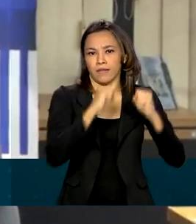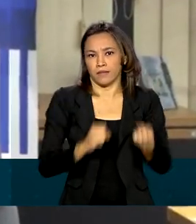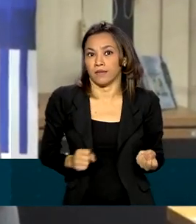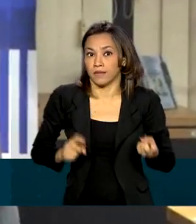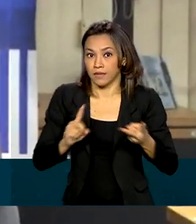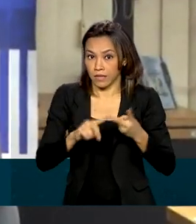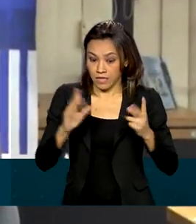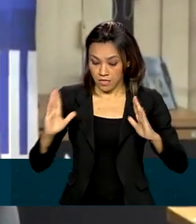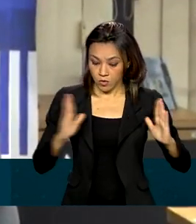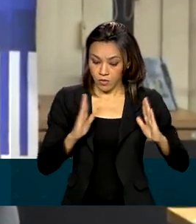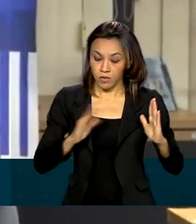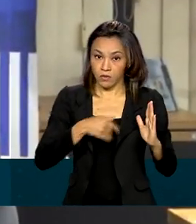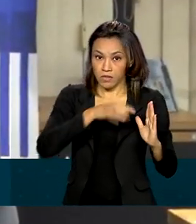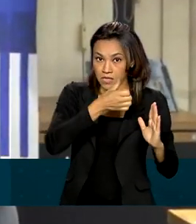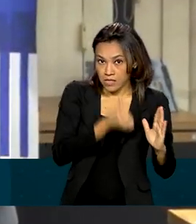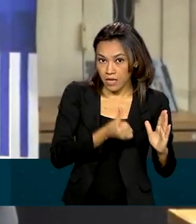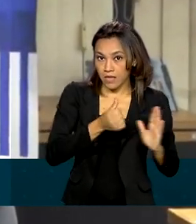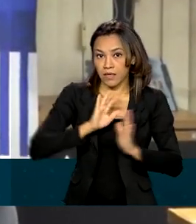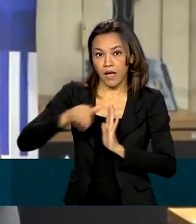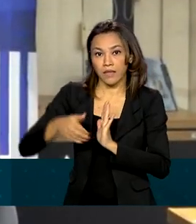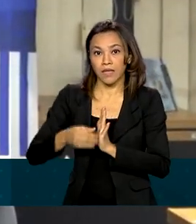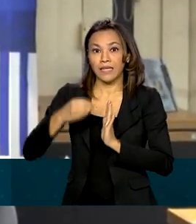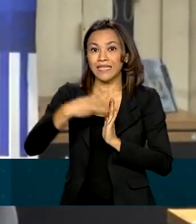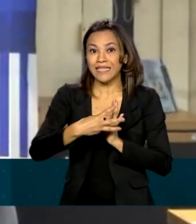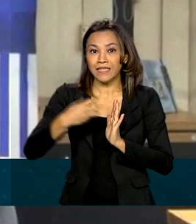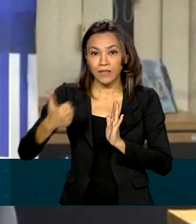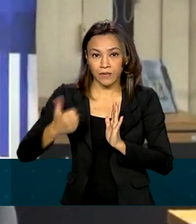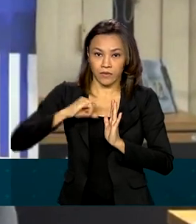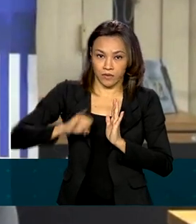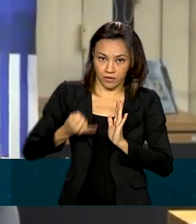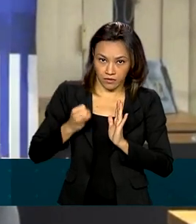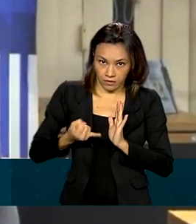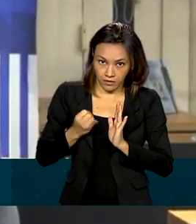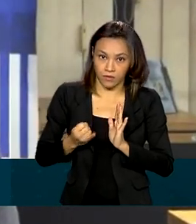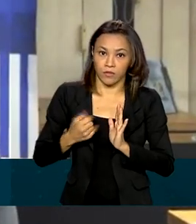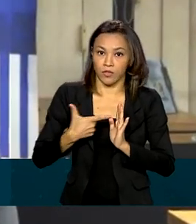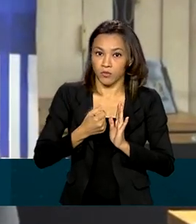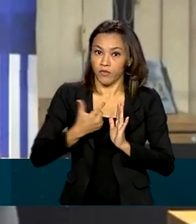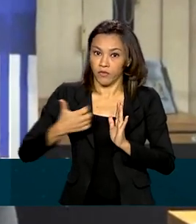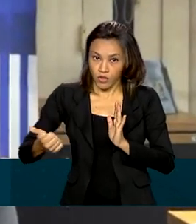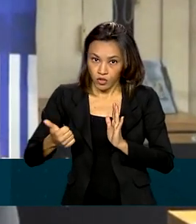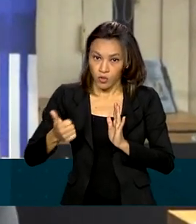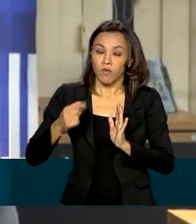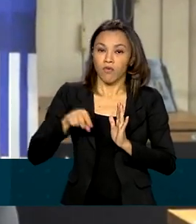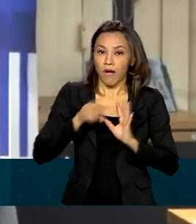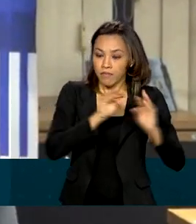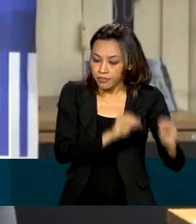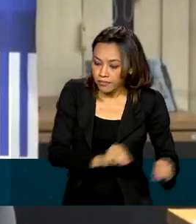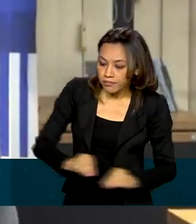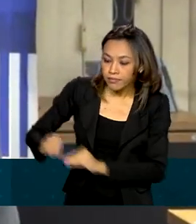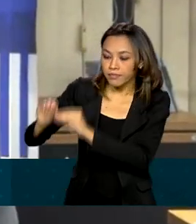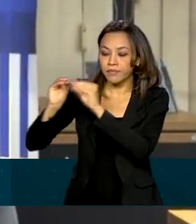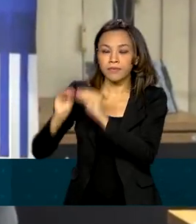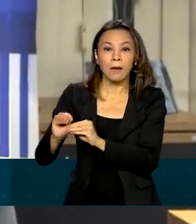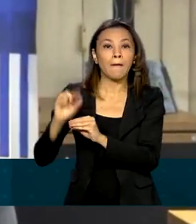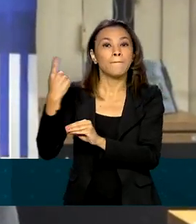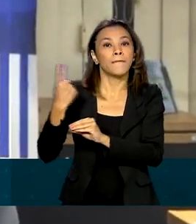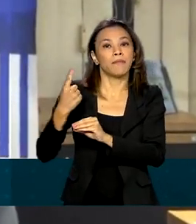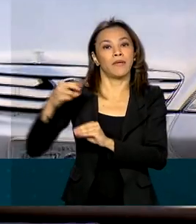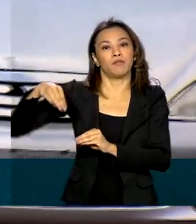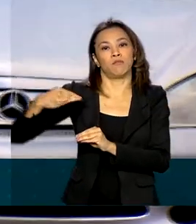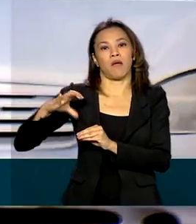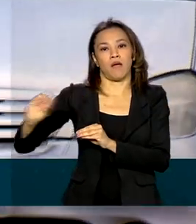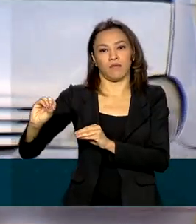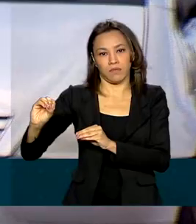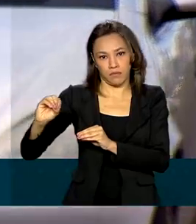recair entre os dias seis e trinta e um de Janeiro de 2021 ficam prorrogados para o dia primeiro de março de